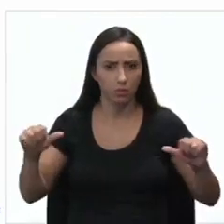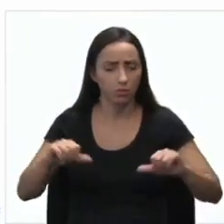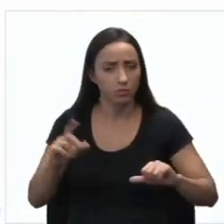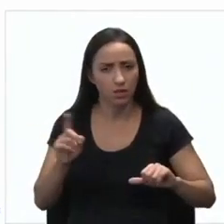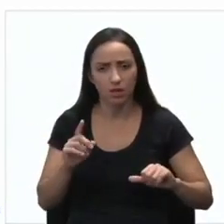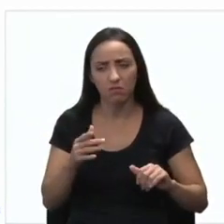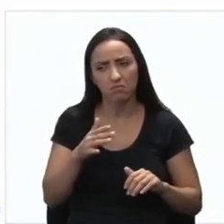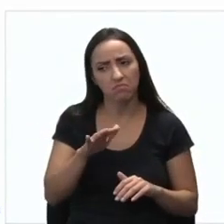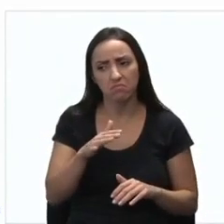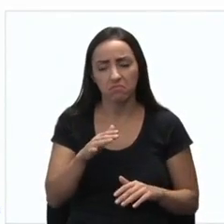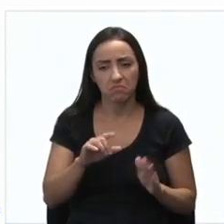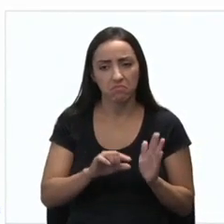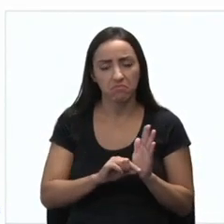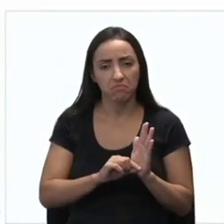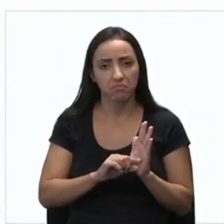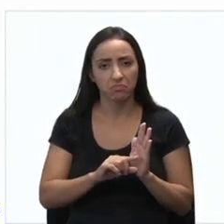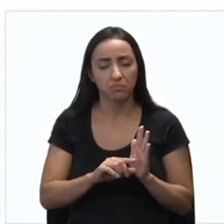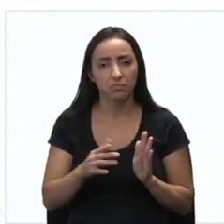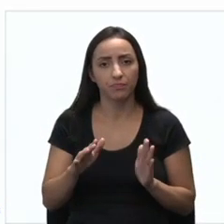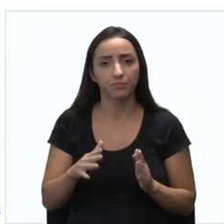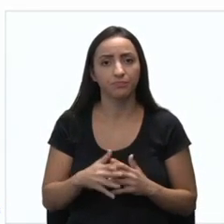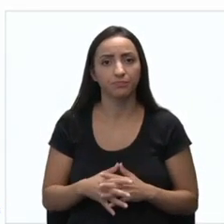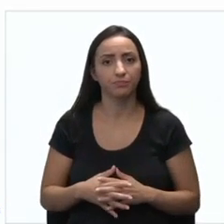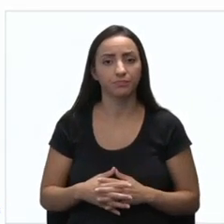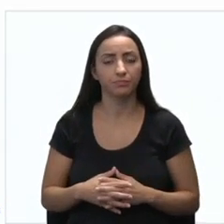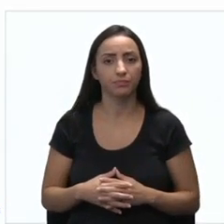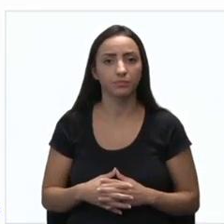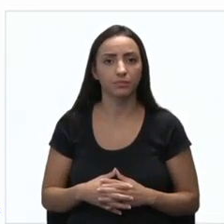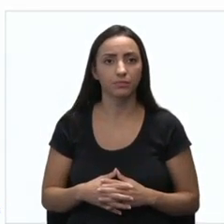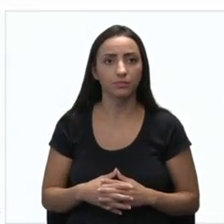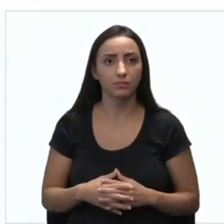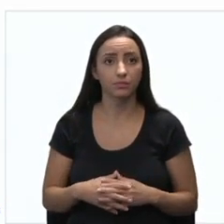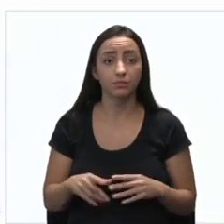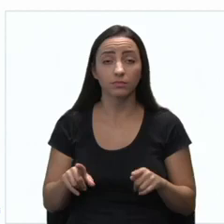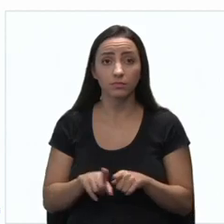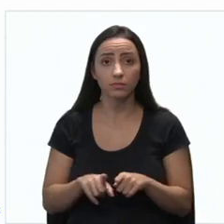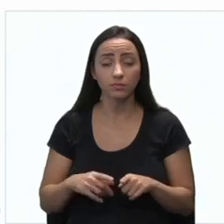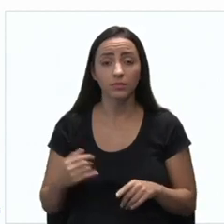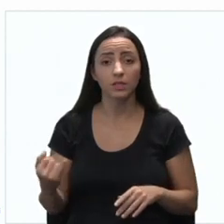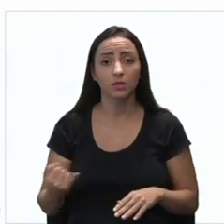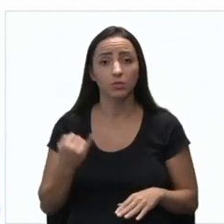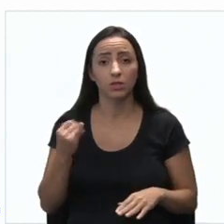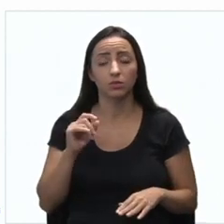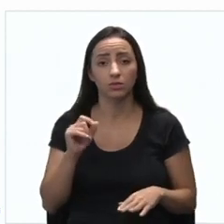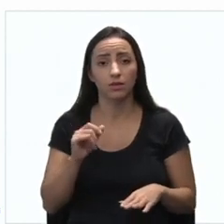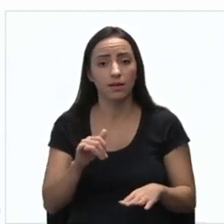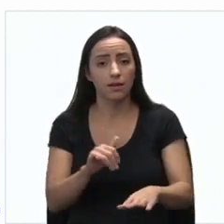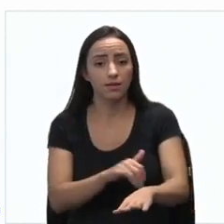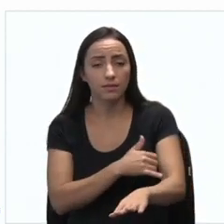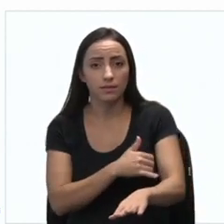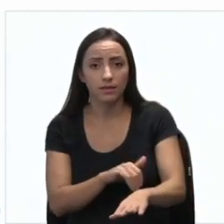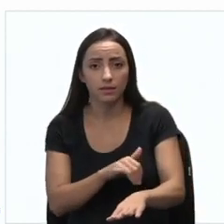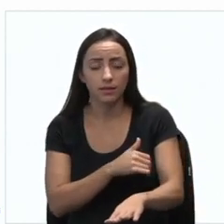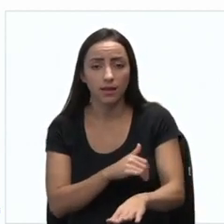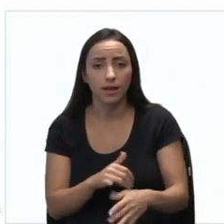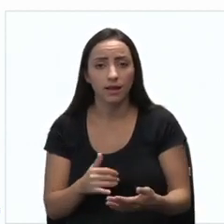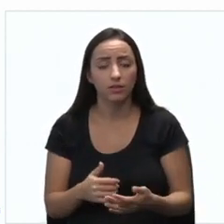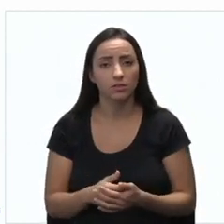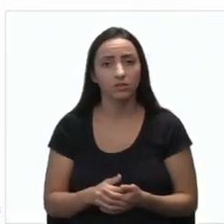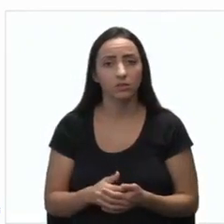tolerável, certo? E também é importante desenvolver o quê? Estratégias